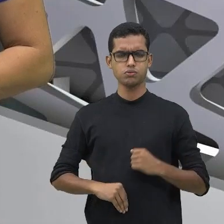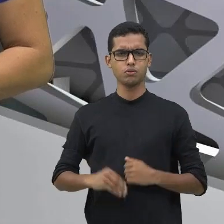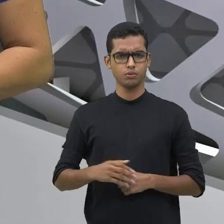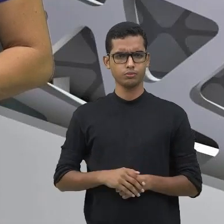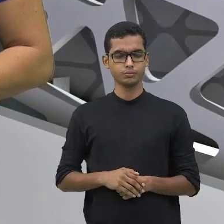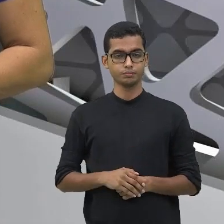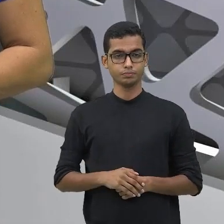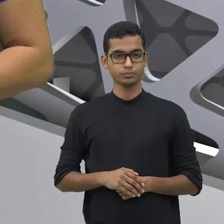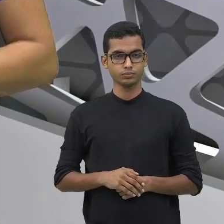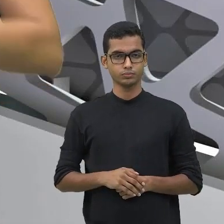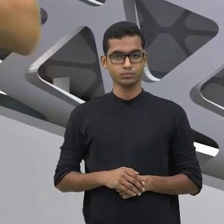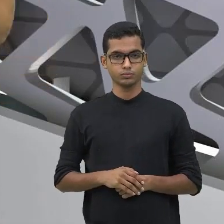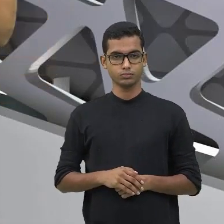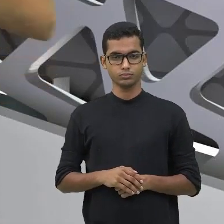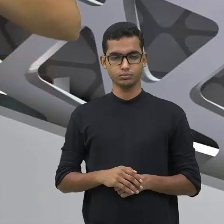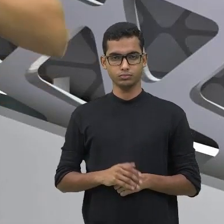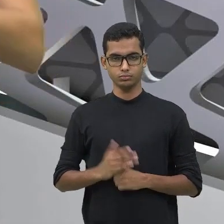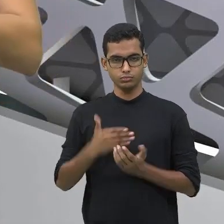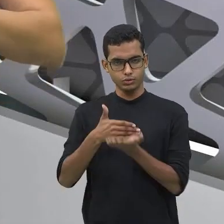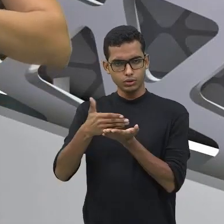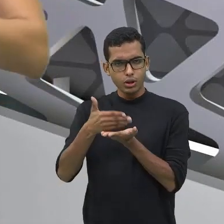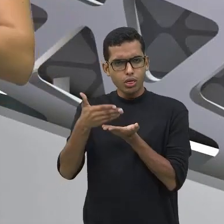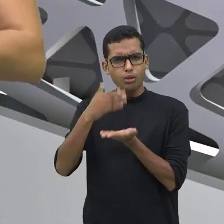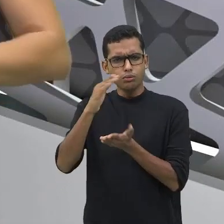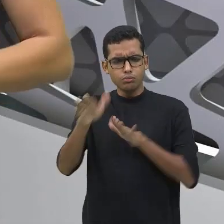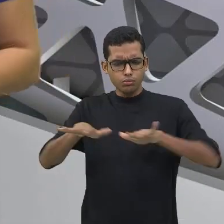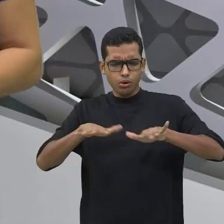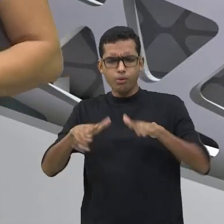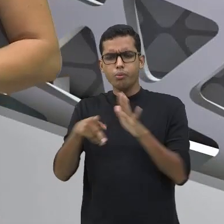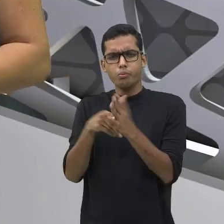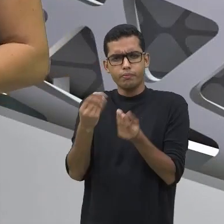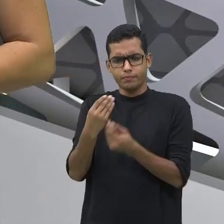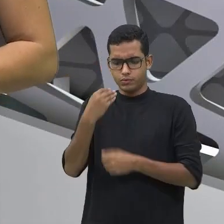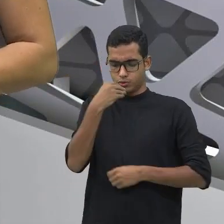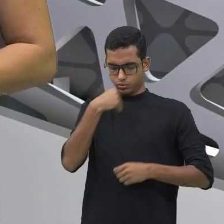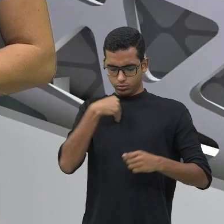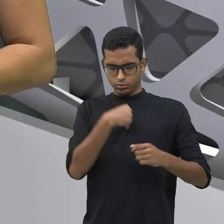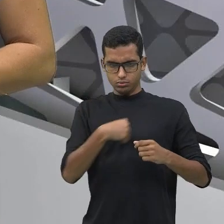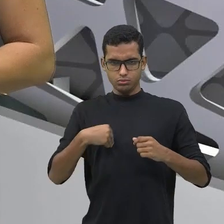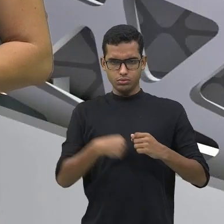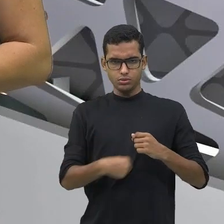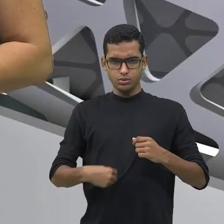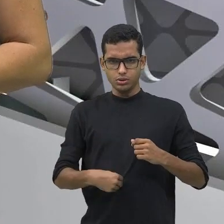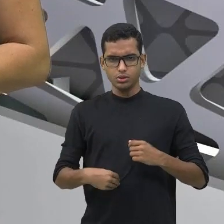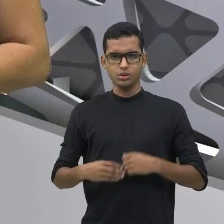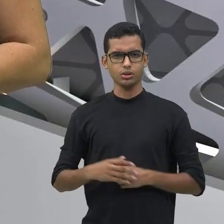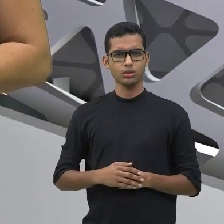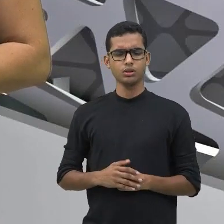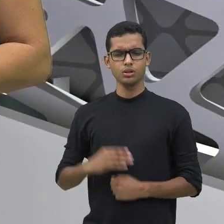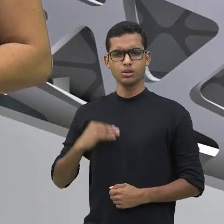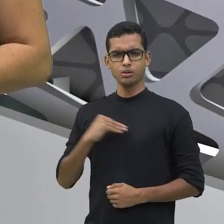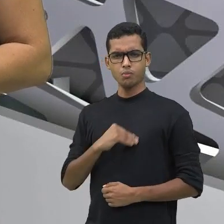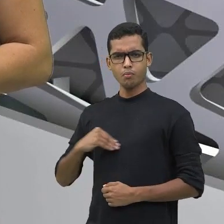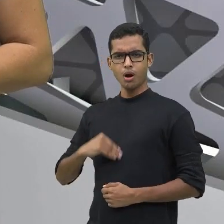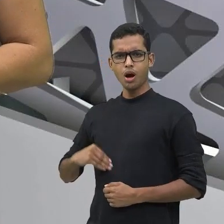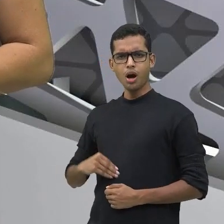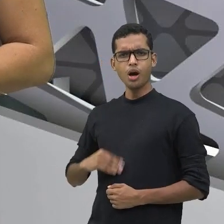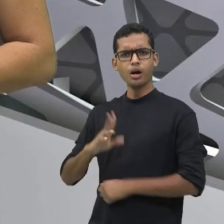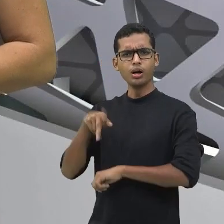os movimentos peristálticos, esses movimentos em ondas,